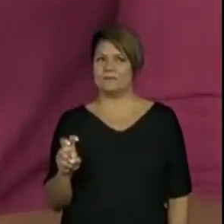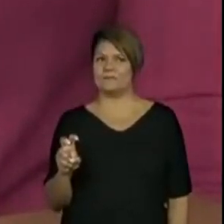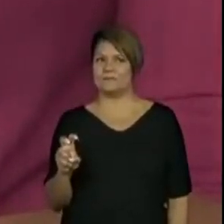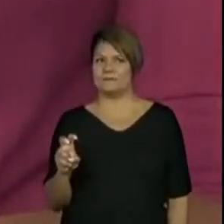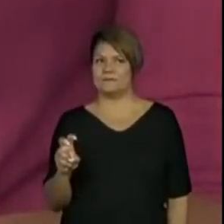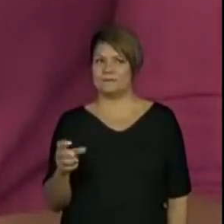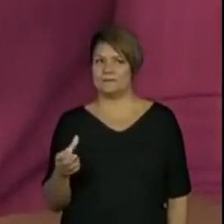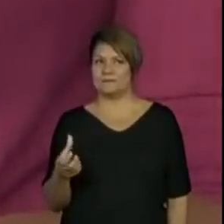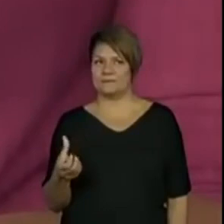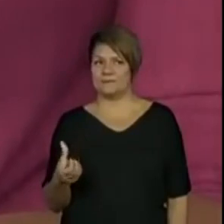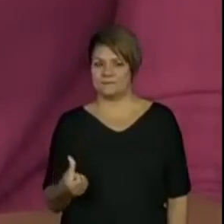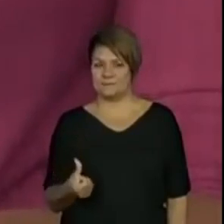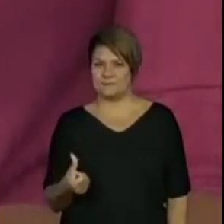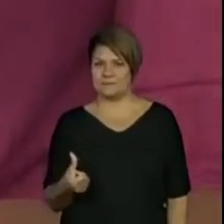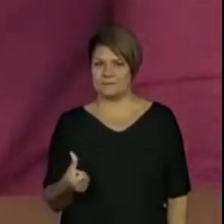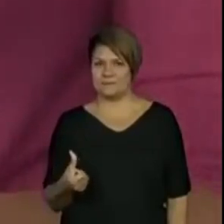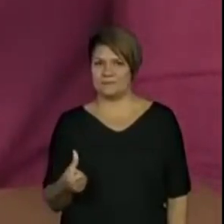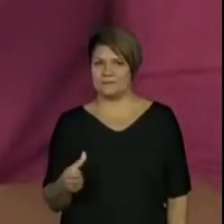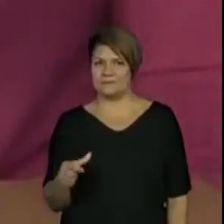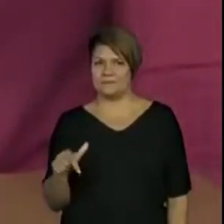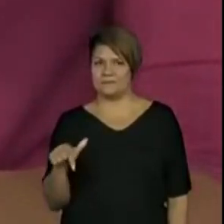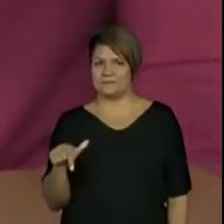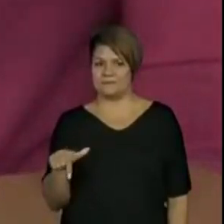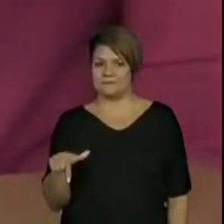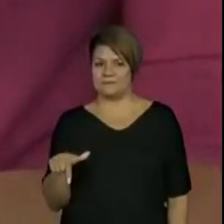5, 6,